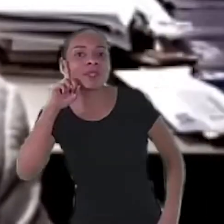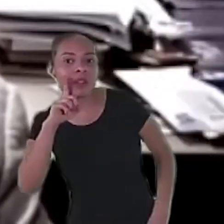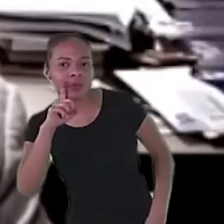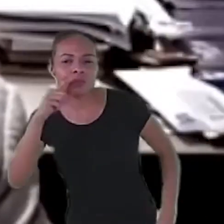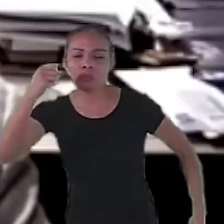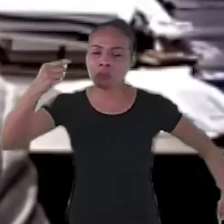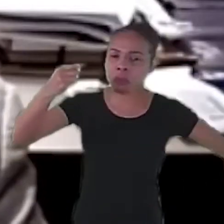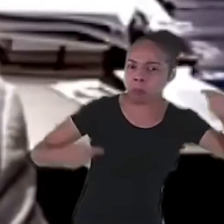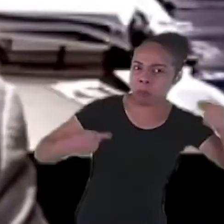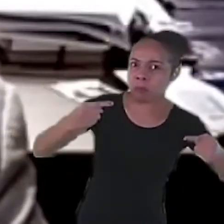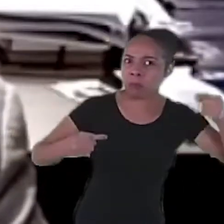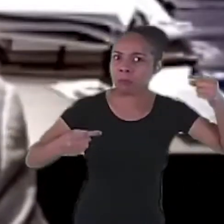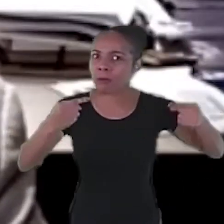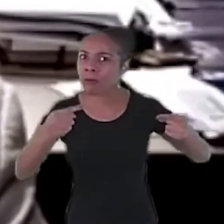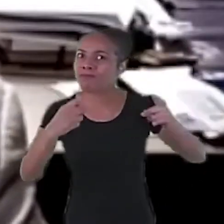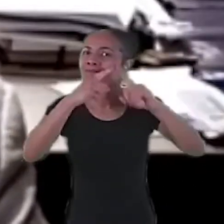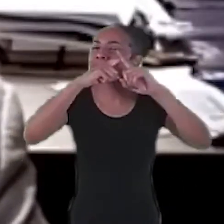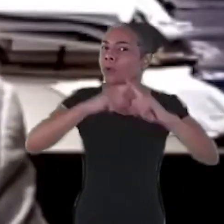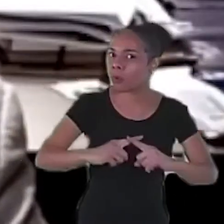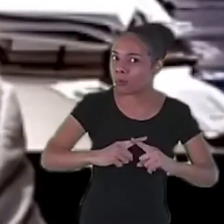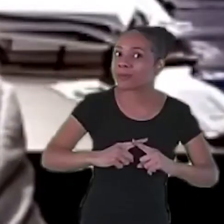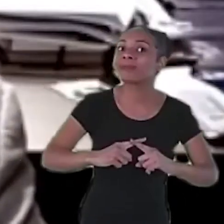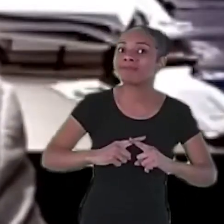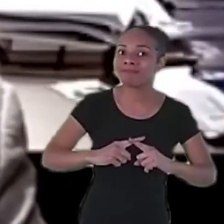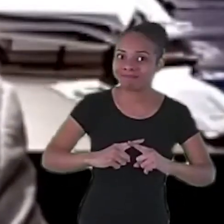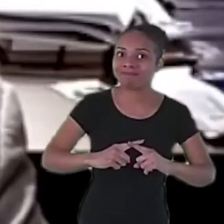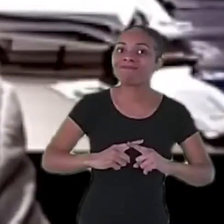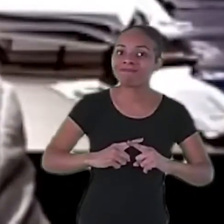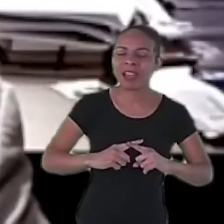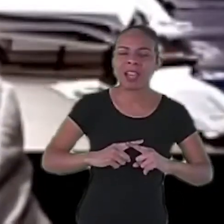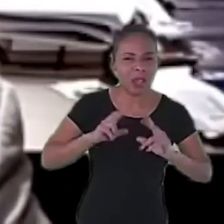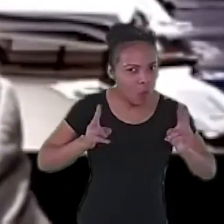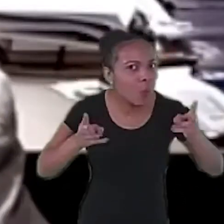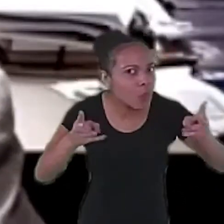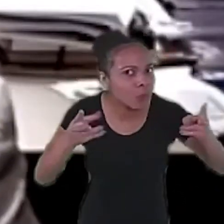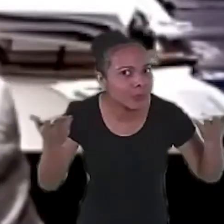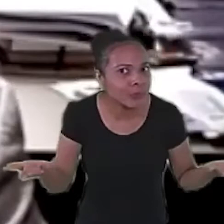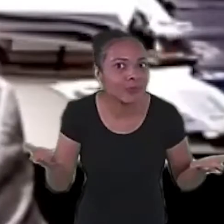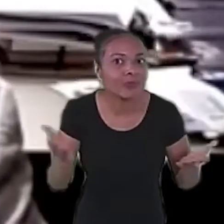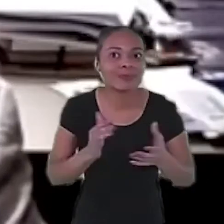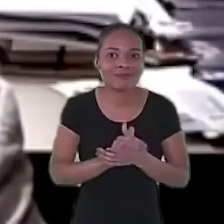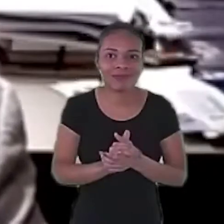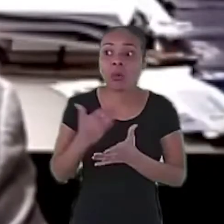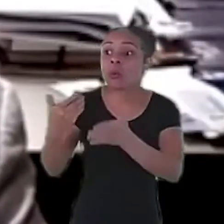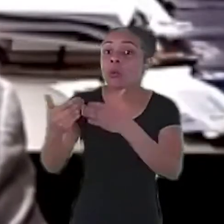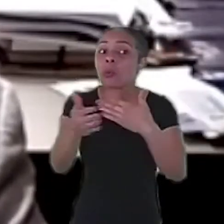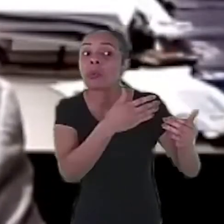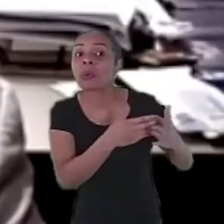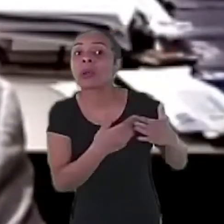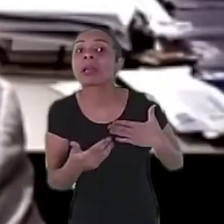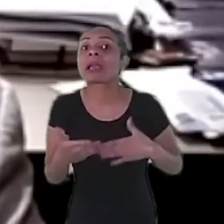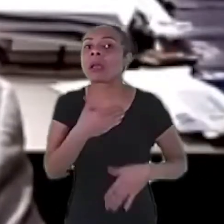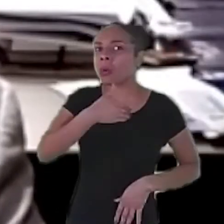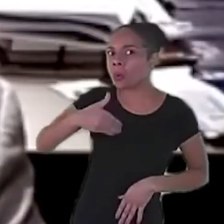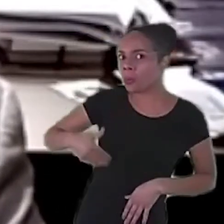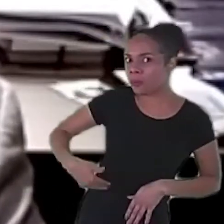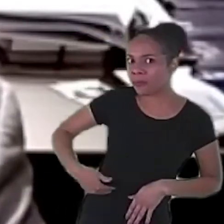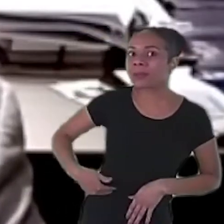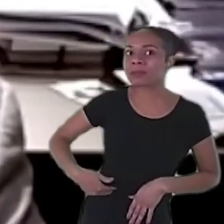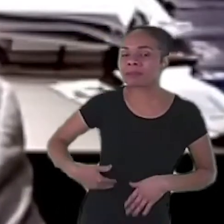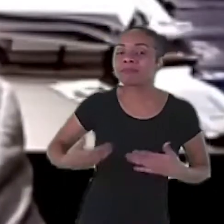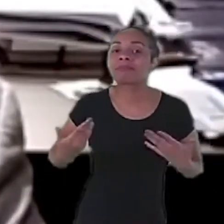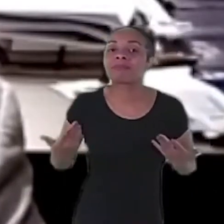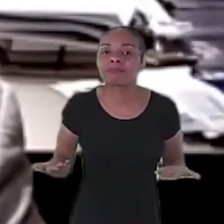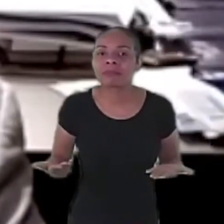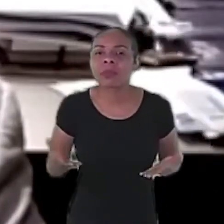competição econômica, mas é motivo de preocupação permanente de todos os governos do Ocidente, que implicações